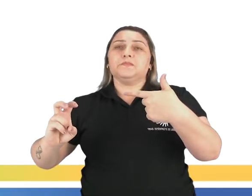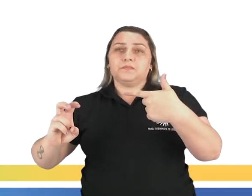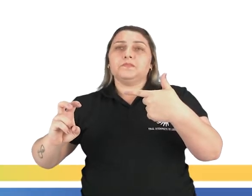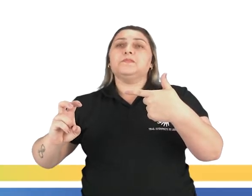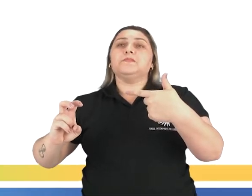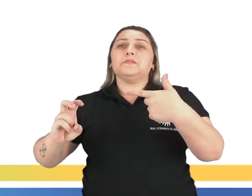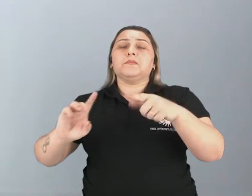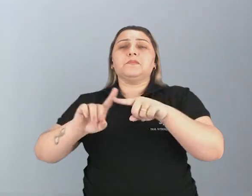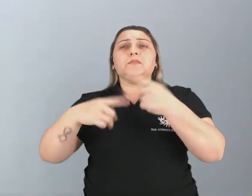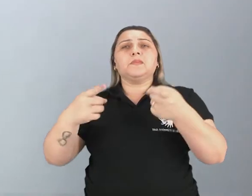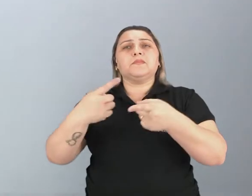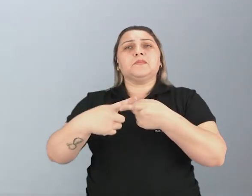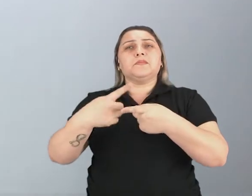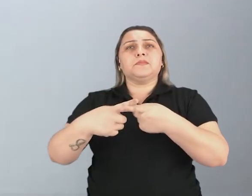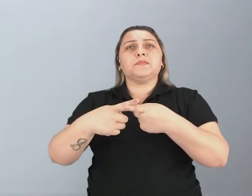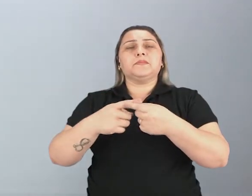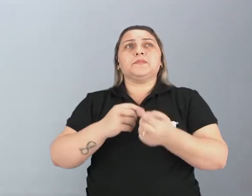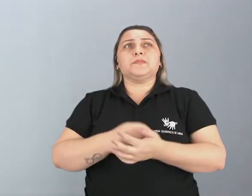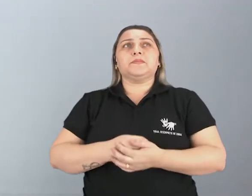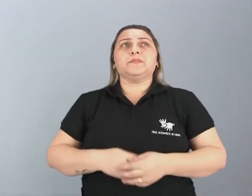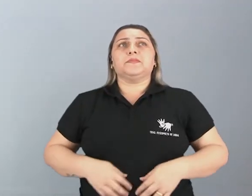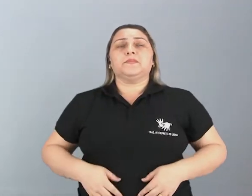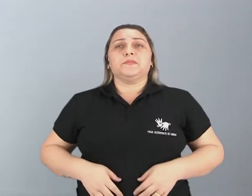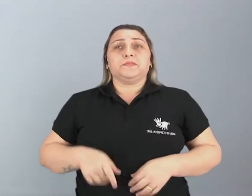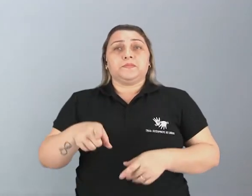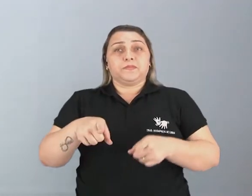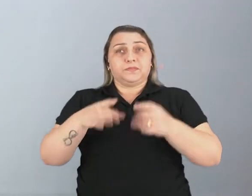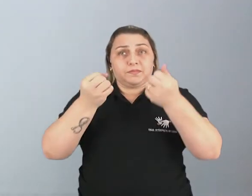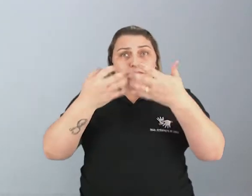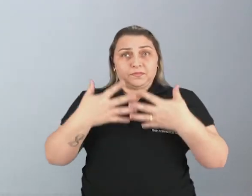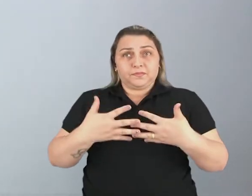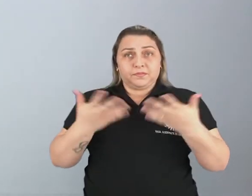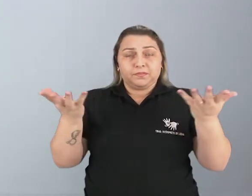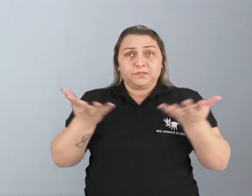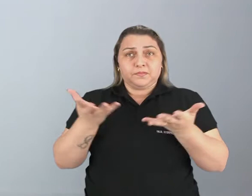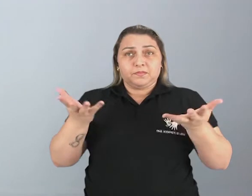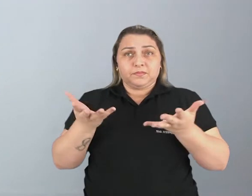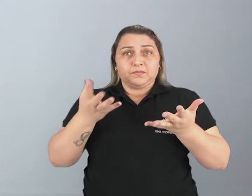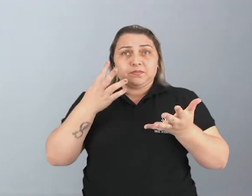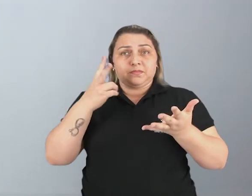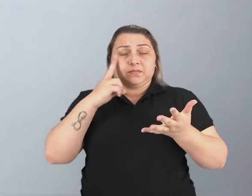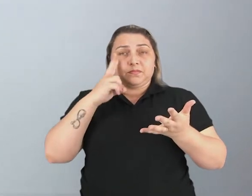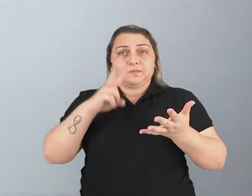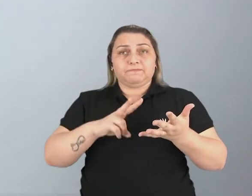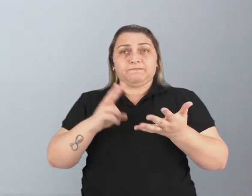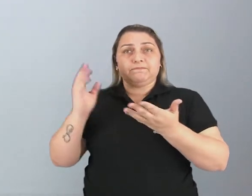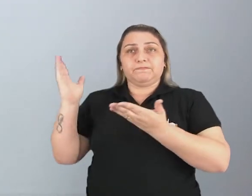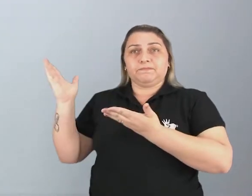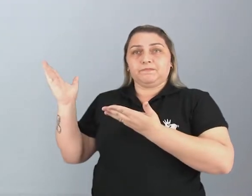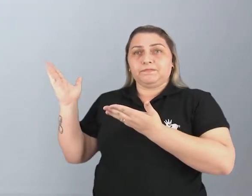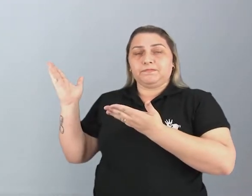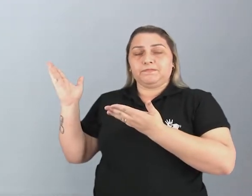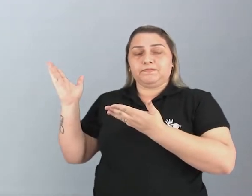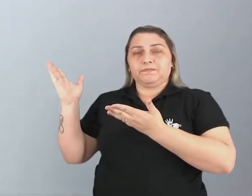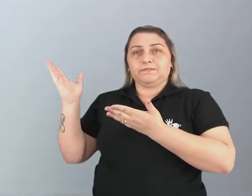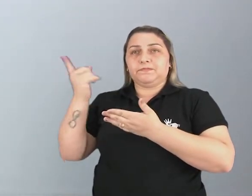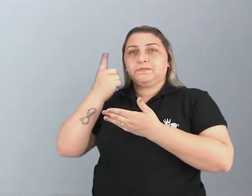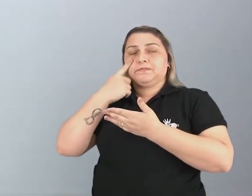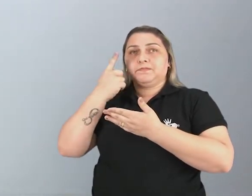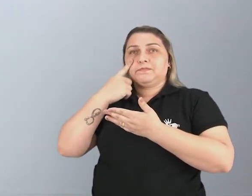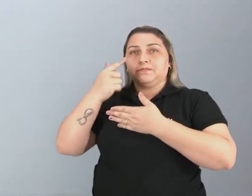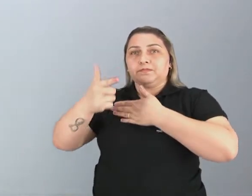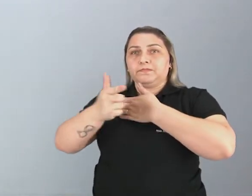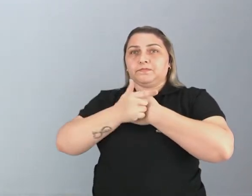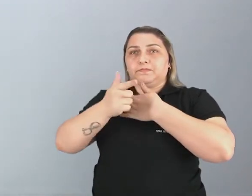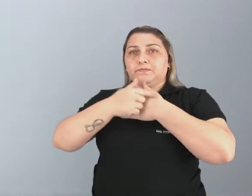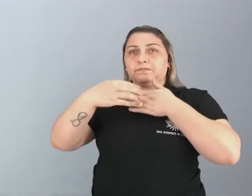0,5. Mas por quê? Então, para te explicar, agora eu quero que você acompanhe comigo, olhando para esse